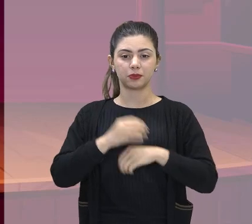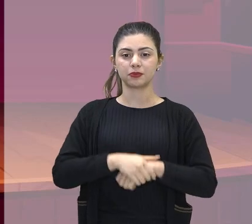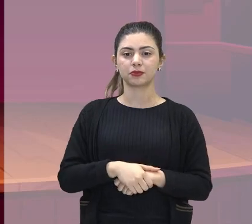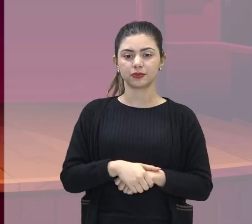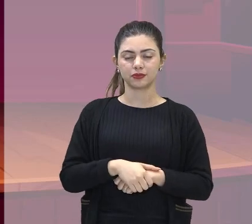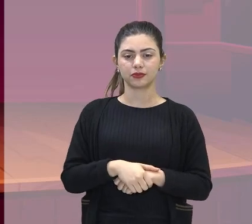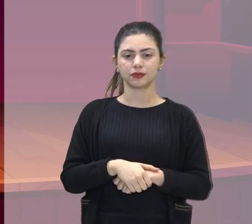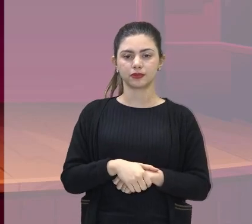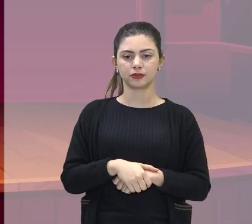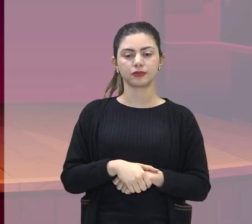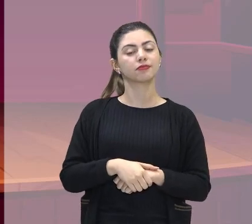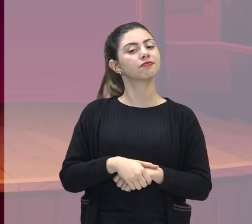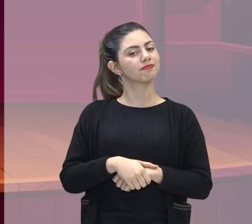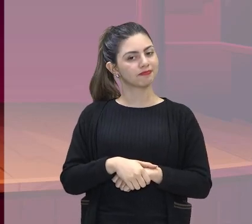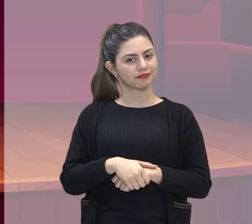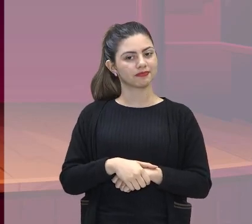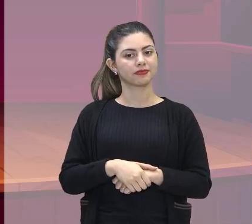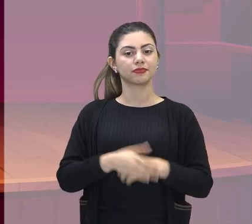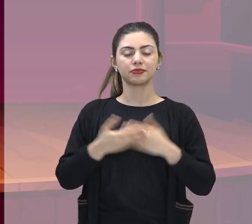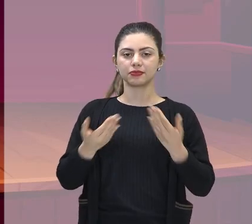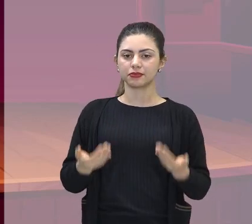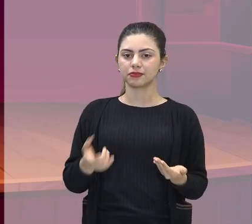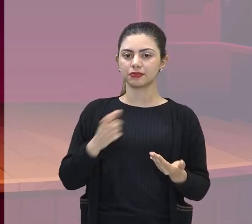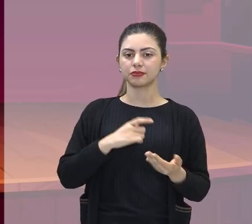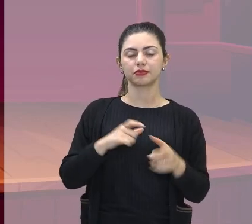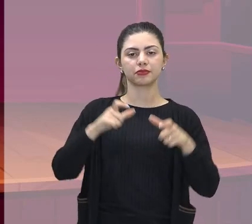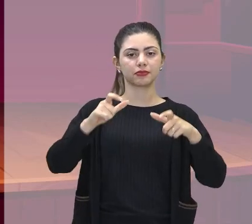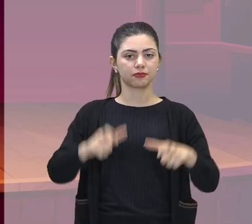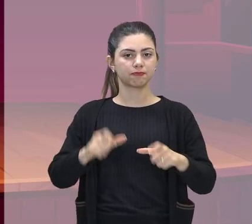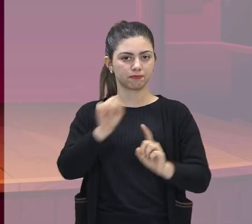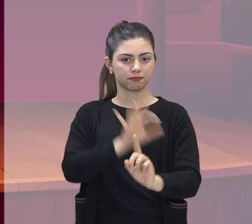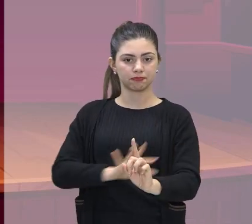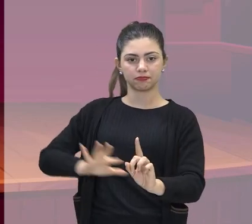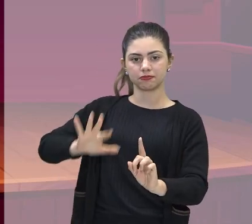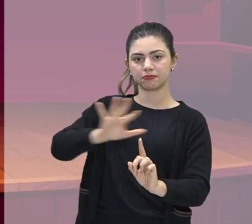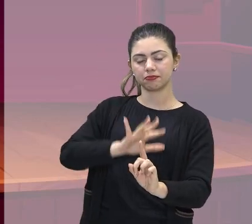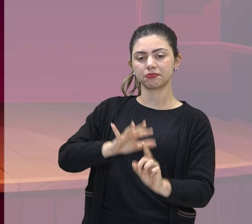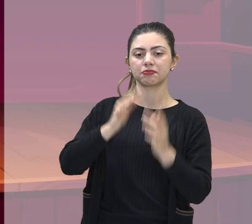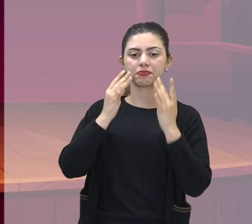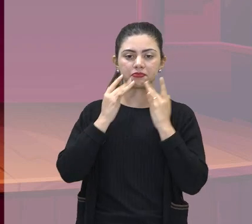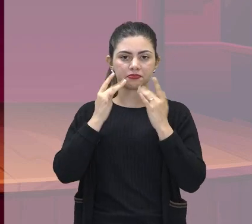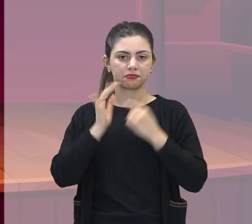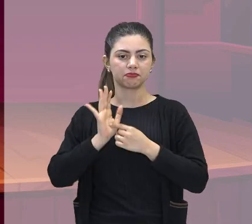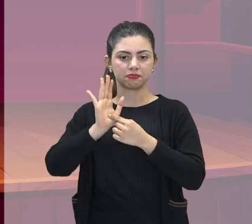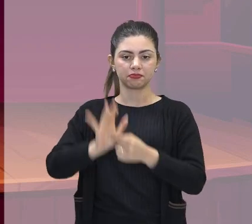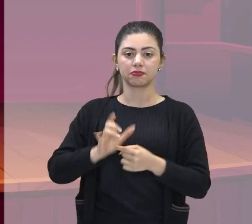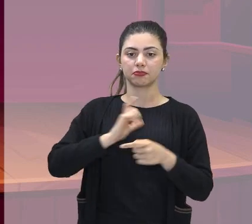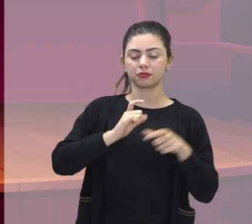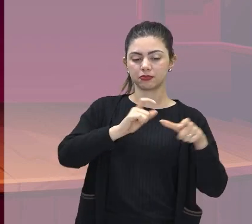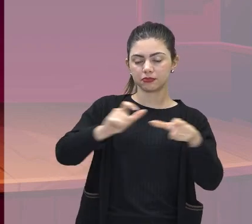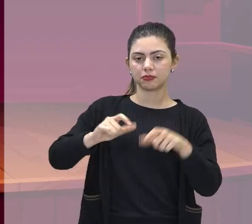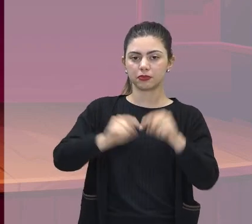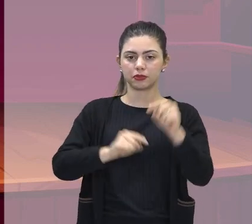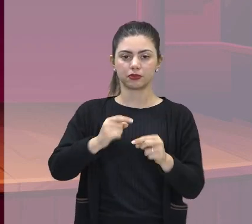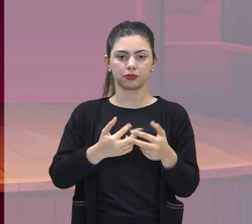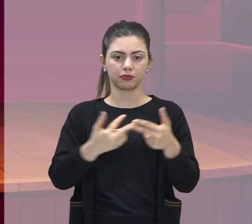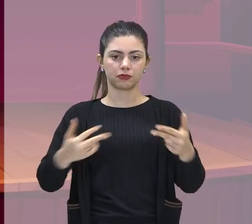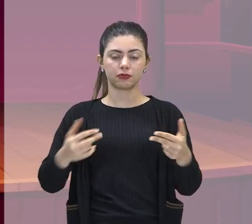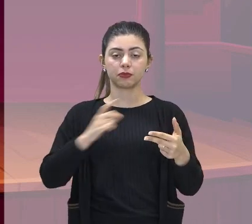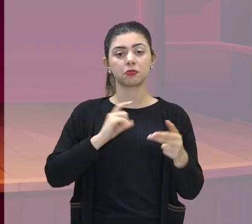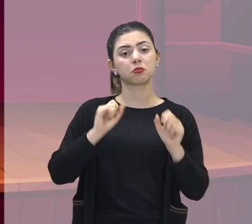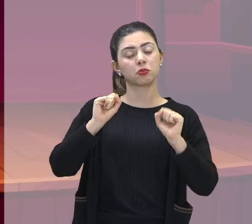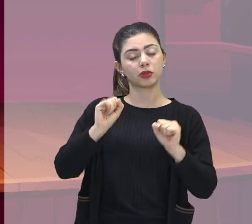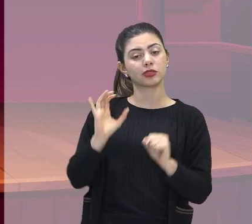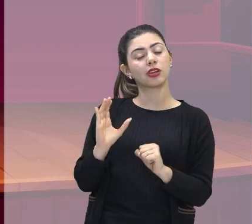ver. O cenário e os espaços de apresentação é um conjunto de elementos organizados no espaço cênico onde